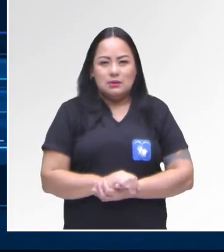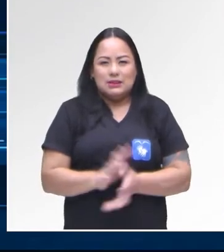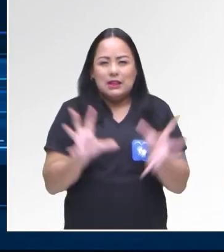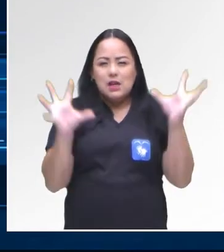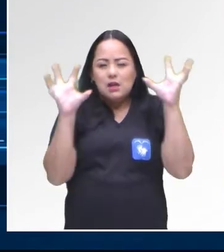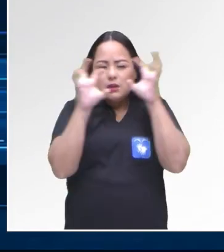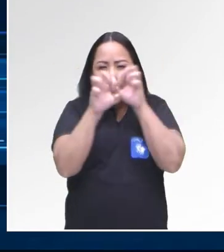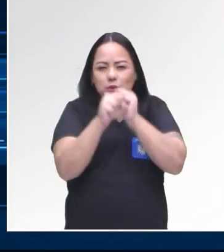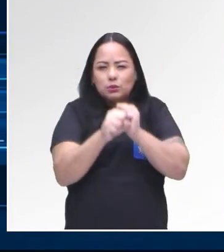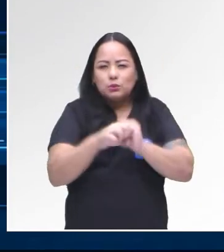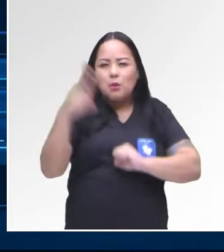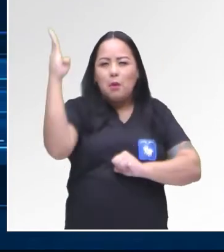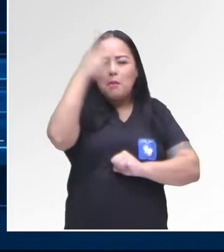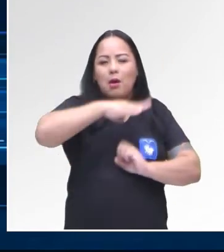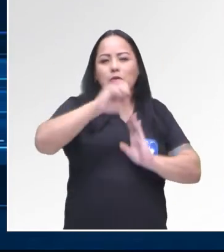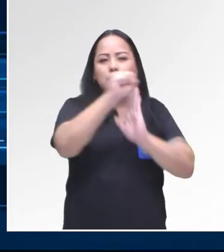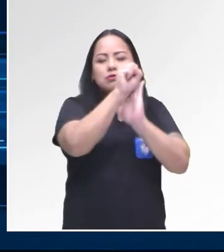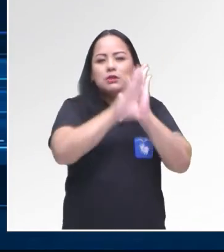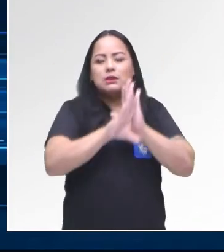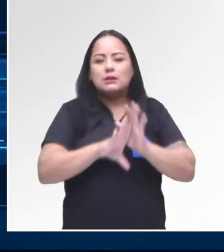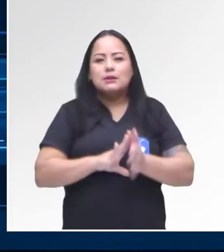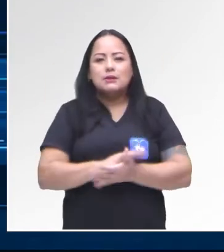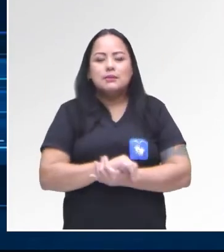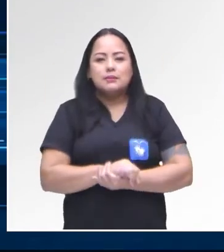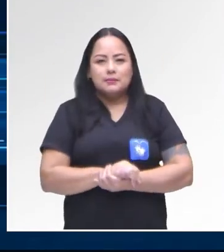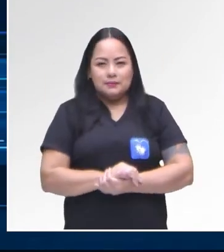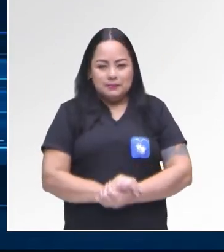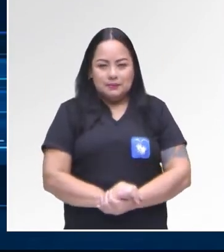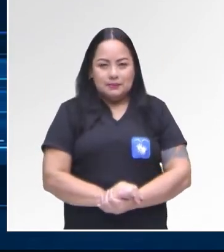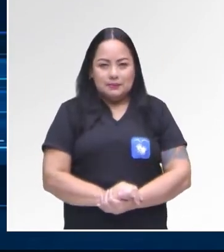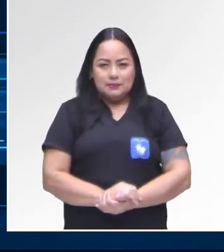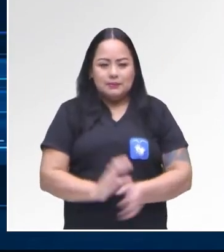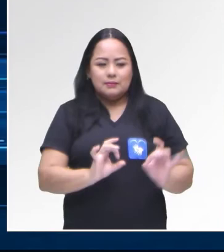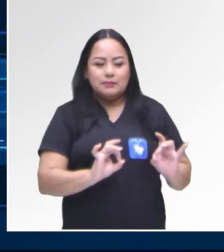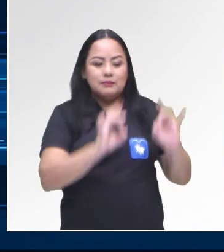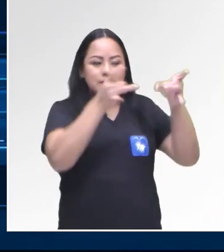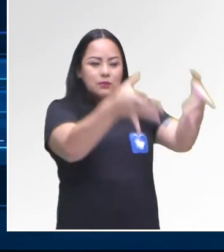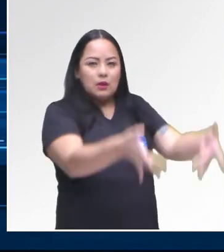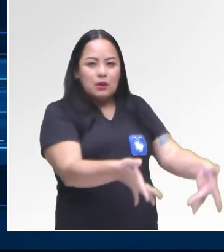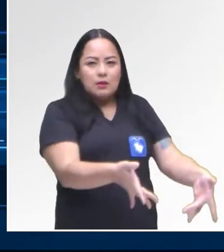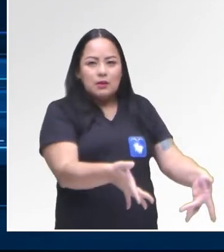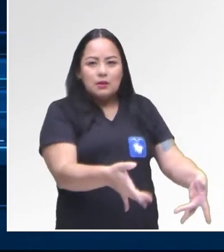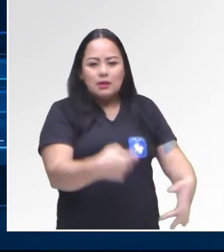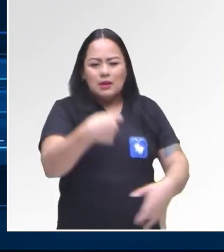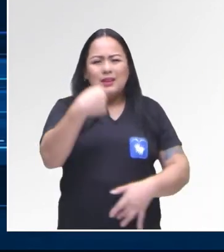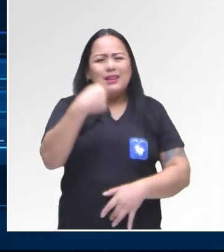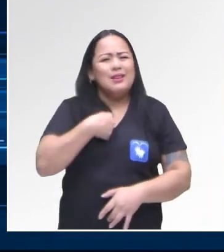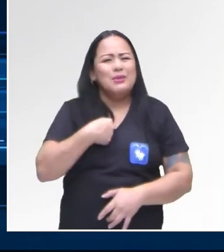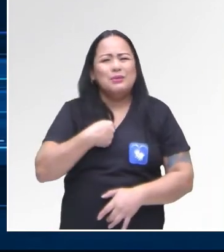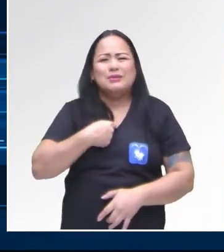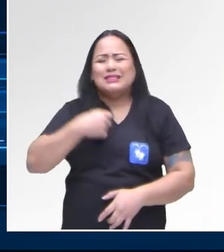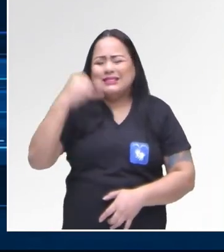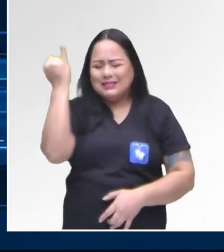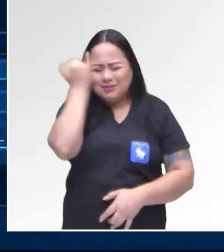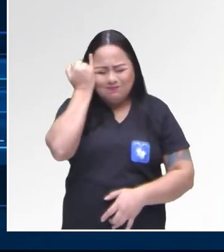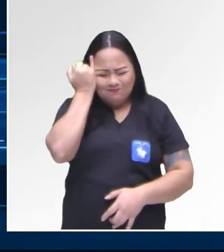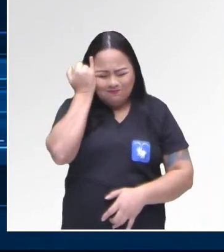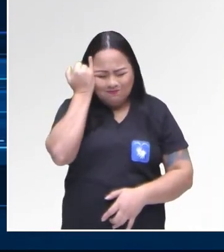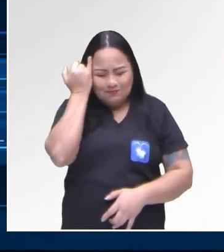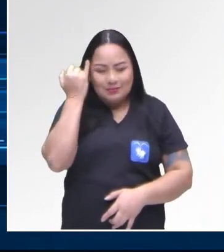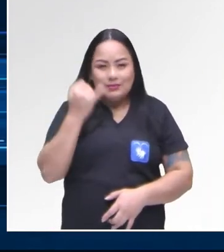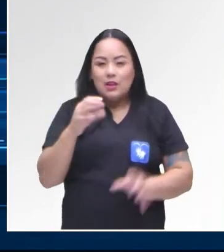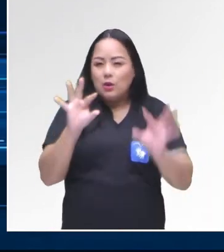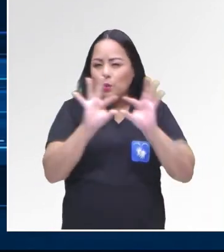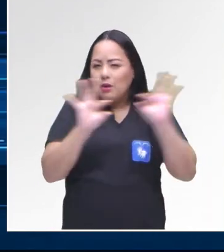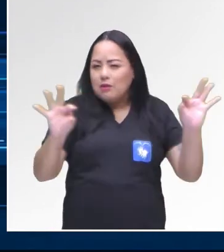Obscuridade, mal do século. Olha só, no abandono eu não aguento. É a frase que vai